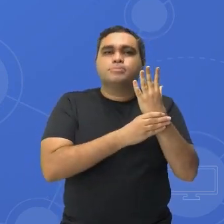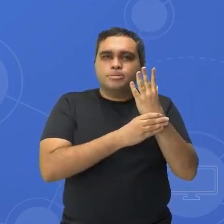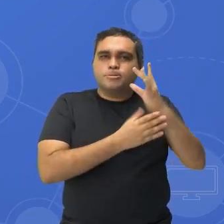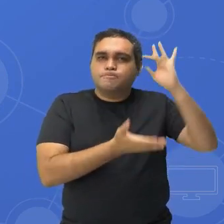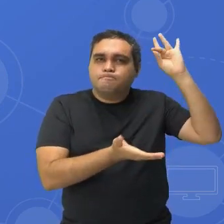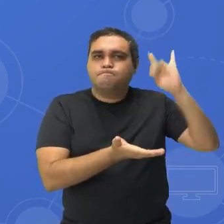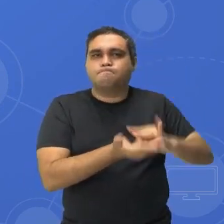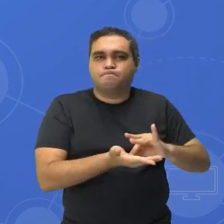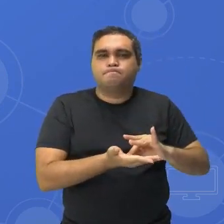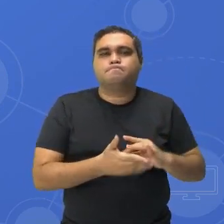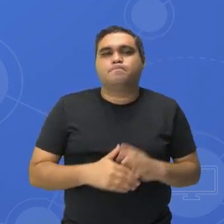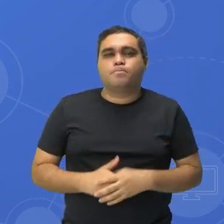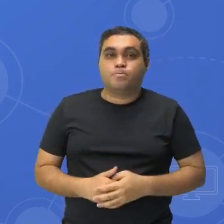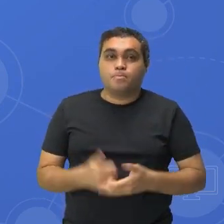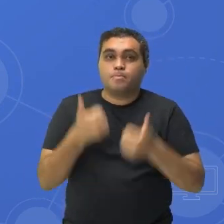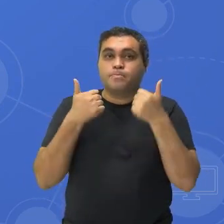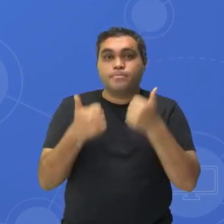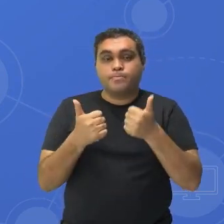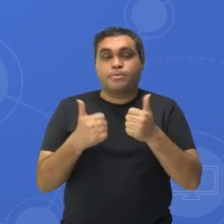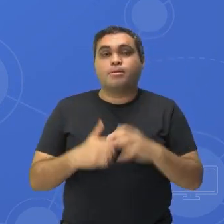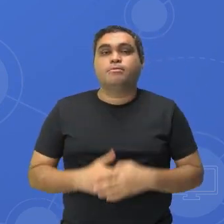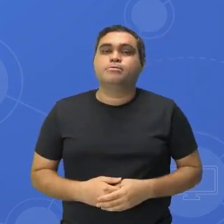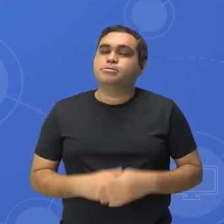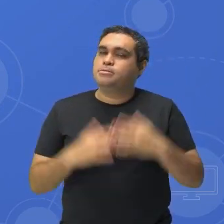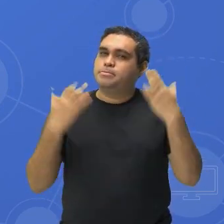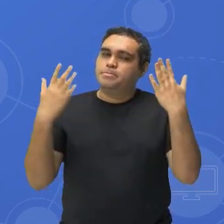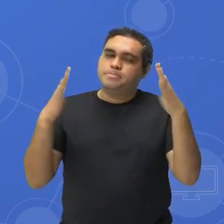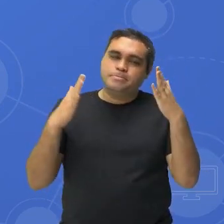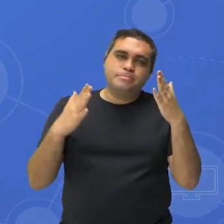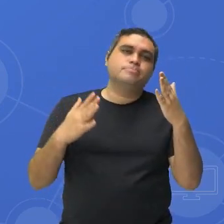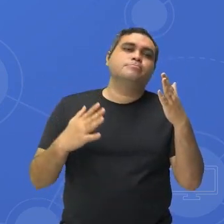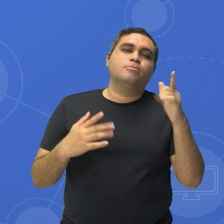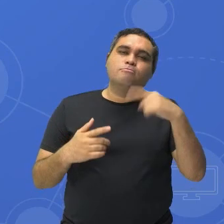da verdade. Tá certo? Então parabéns